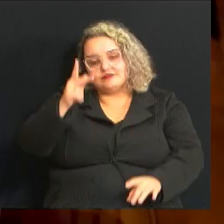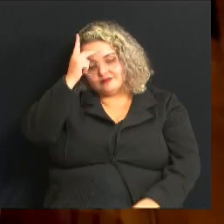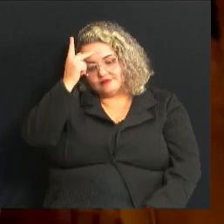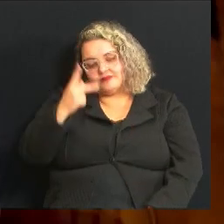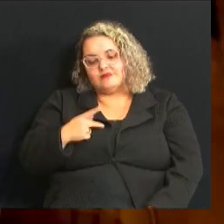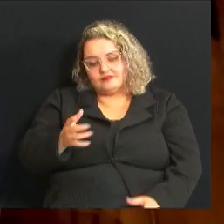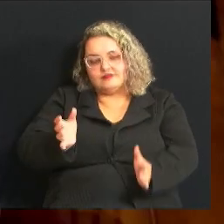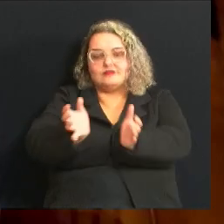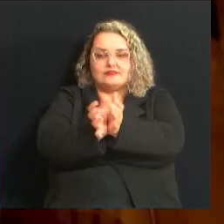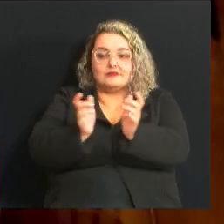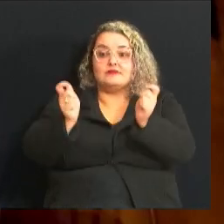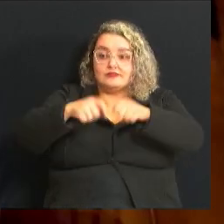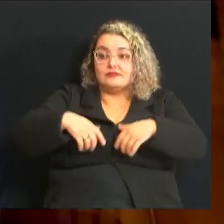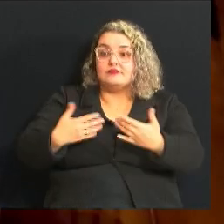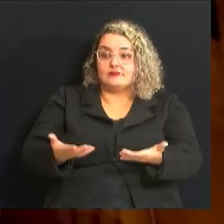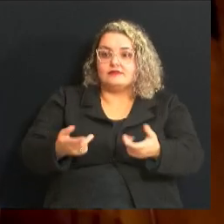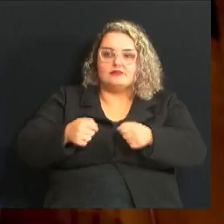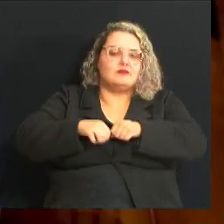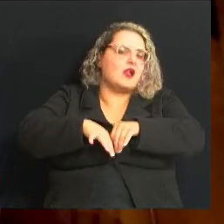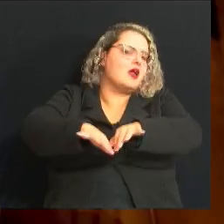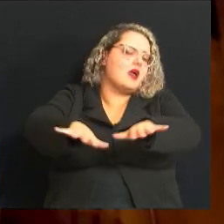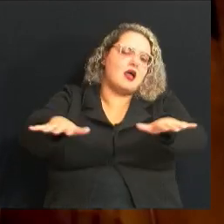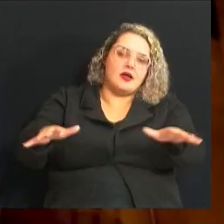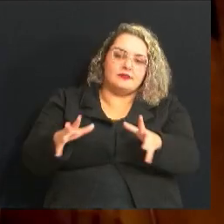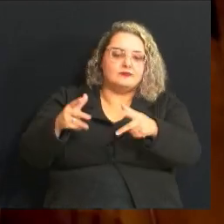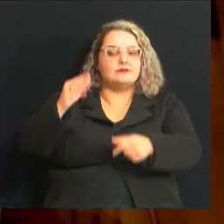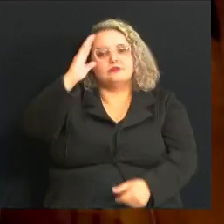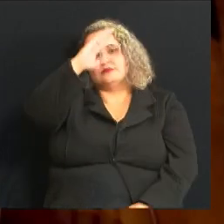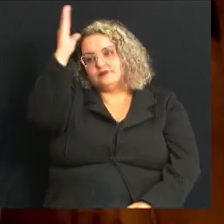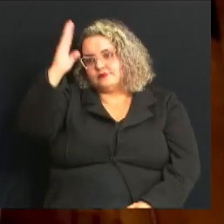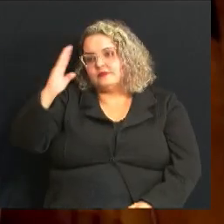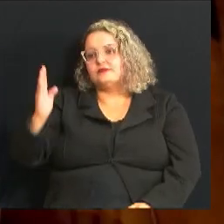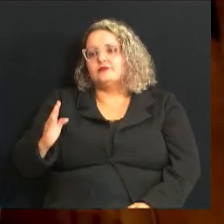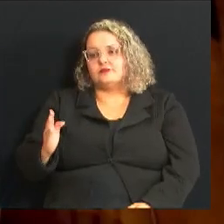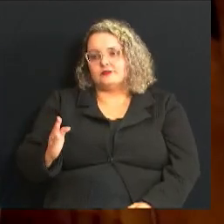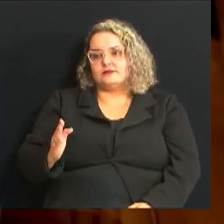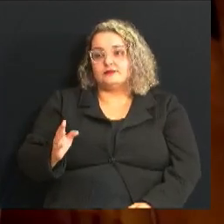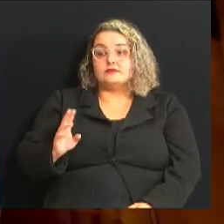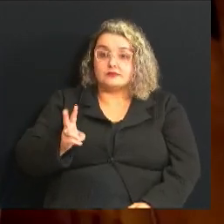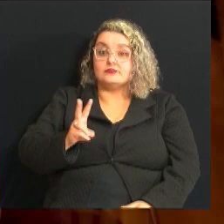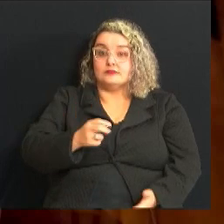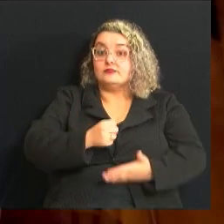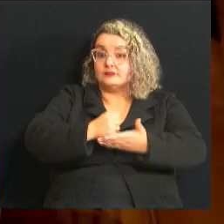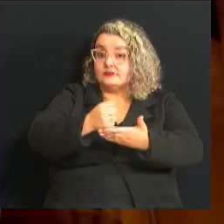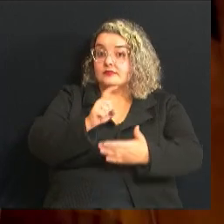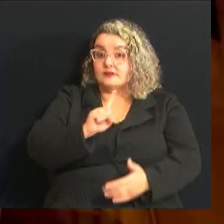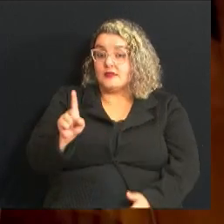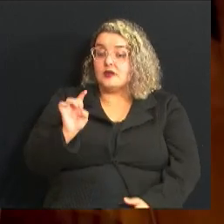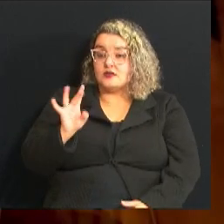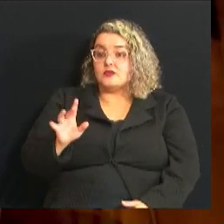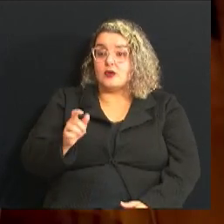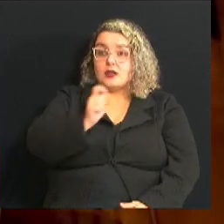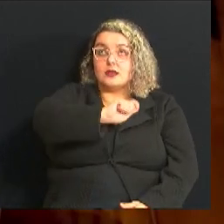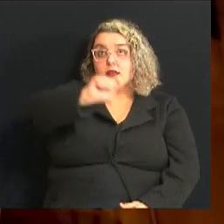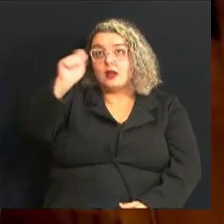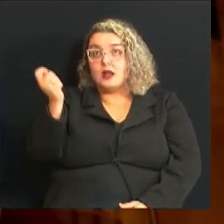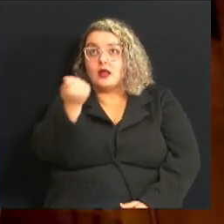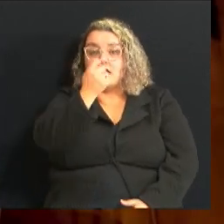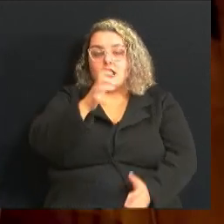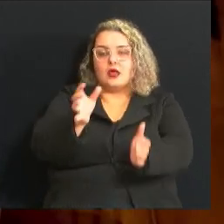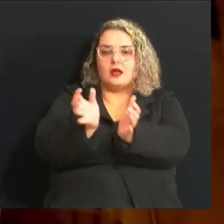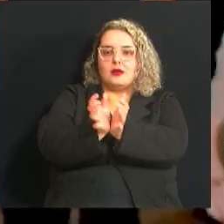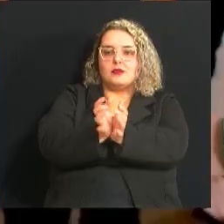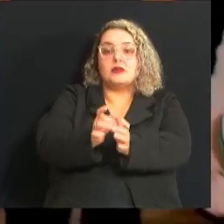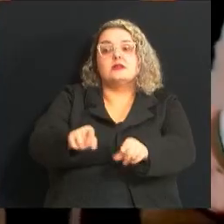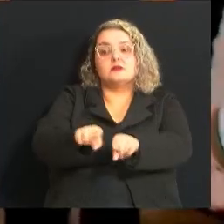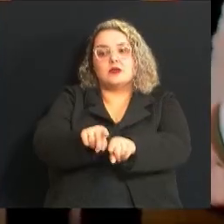que esse coral possa se espalhar por todo o Brasil, e sempre levando não só o nome do Tênis Clube, mas levando o nome da cidade de